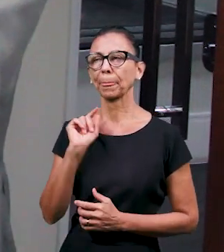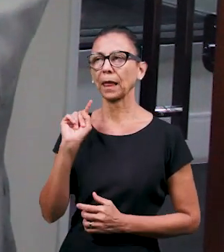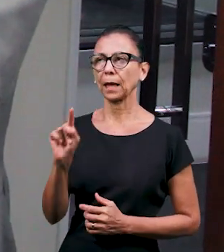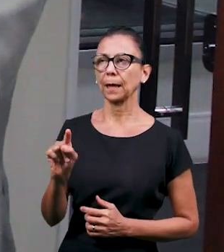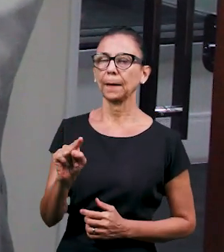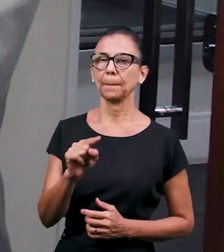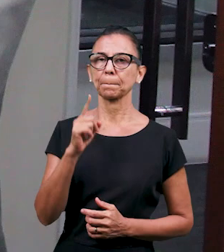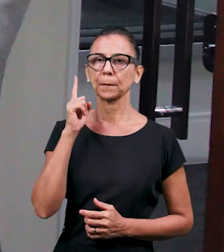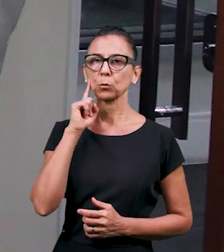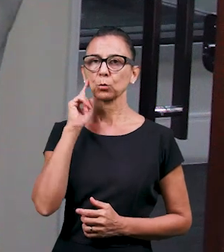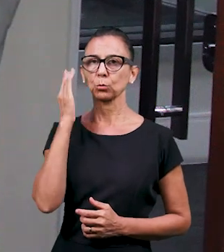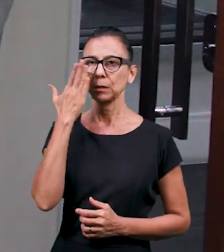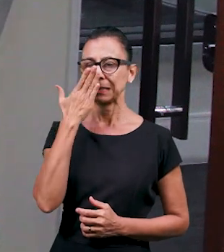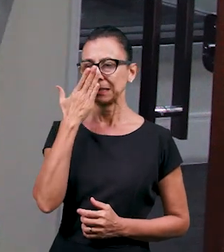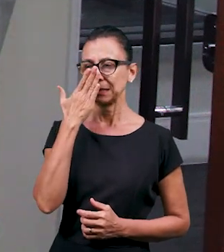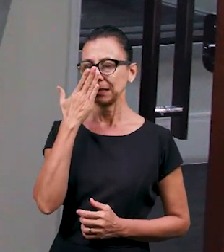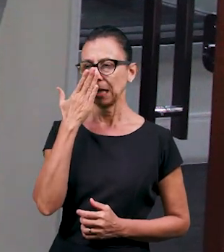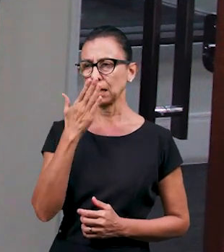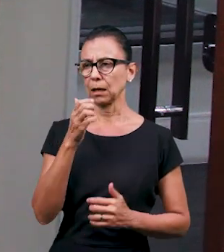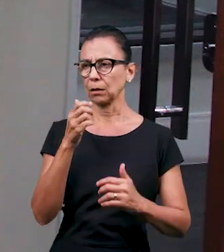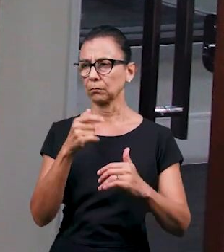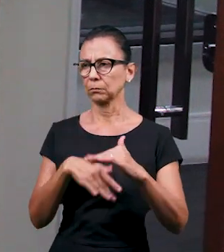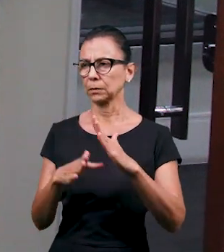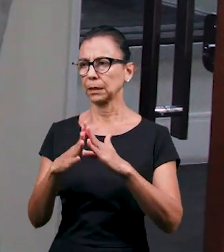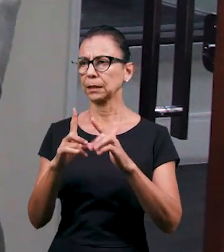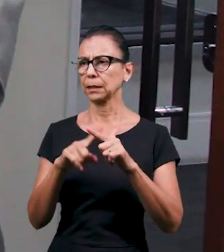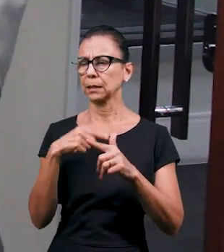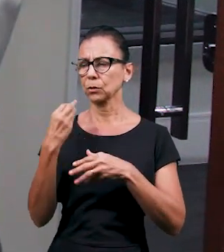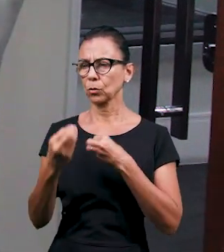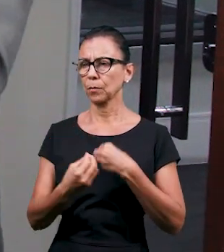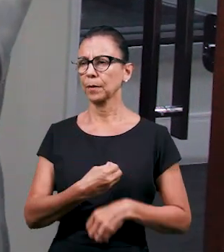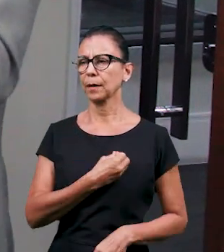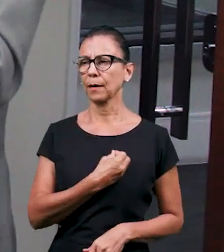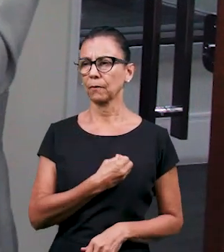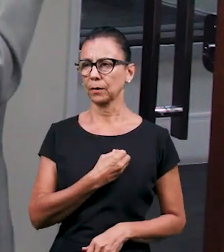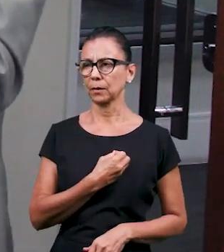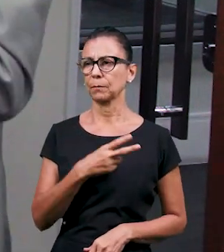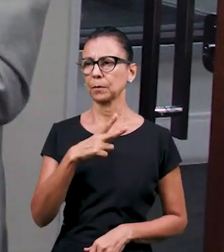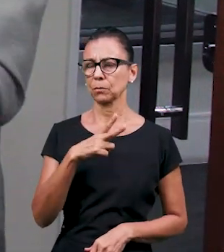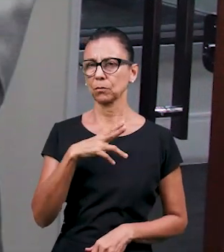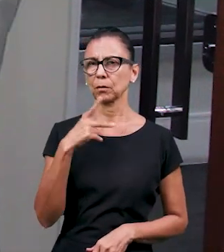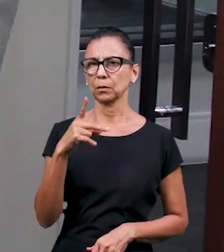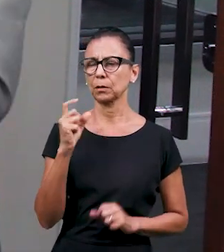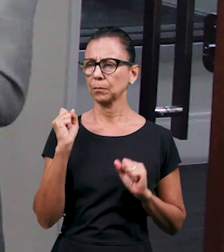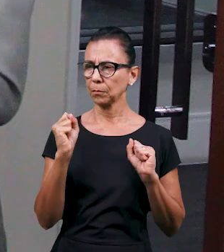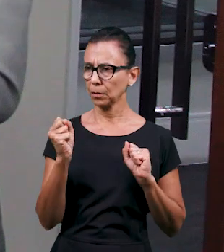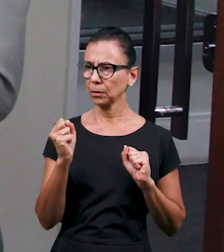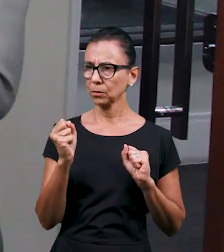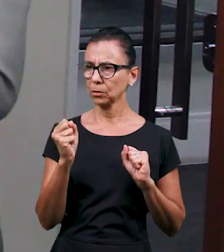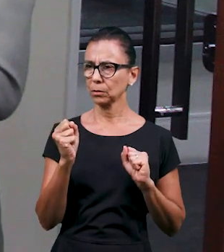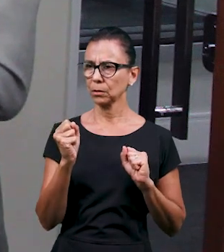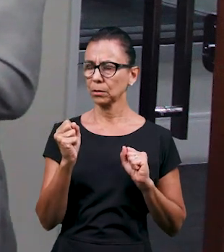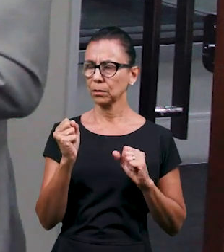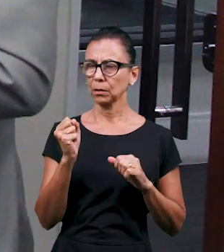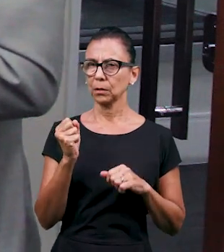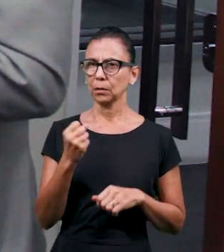do surdo-cego no dia a dia da igreja? Ele pode ser integrado, ele pode participar ativamente das atividades da